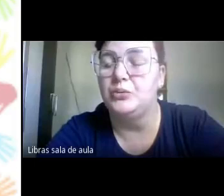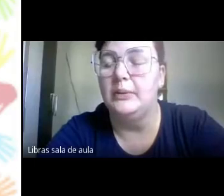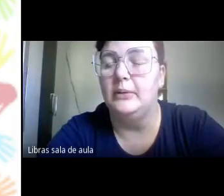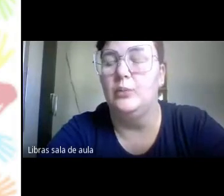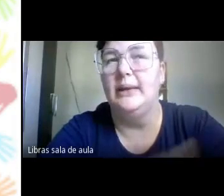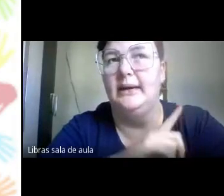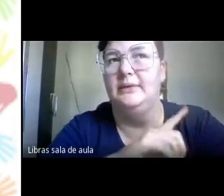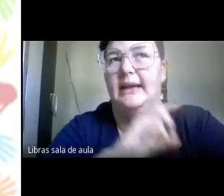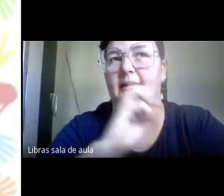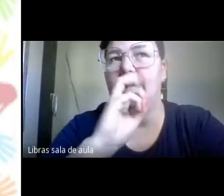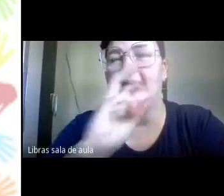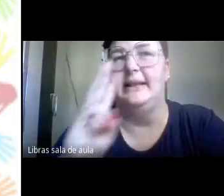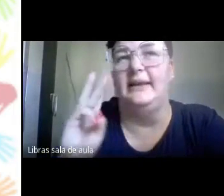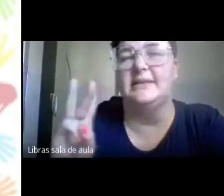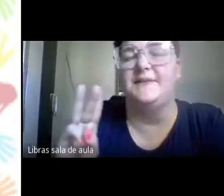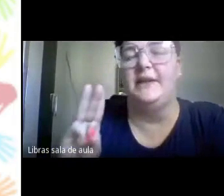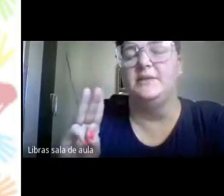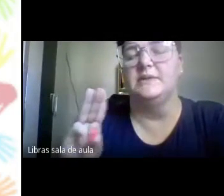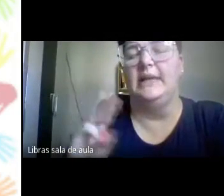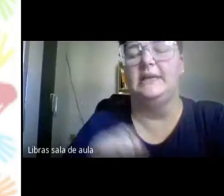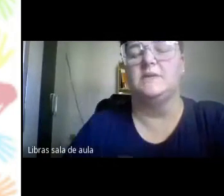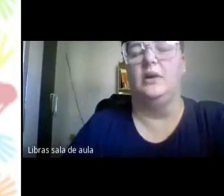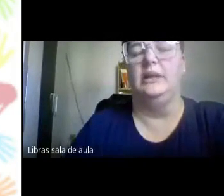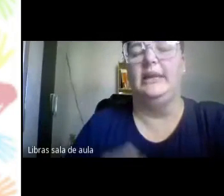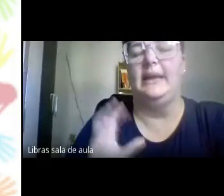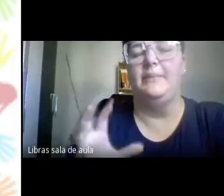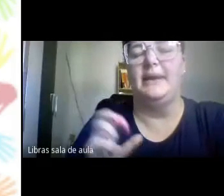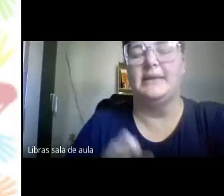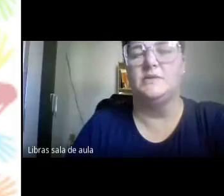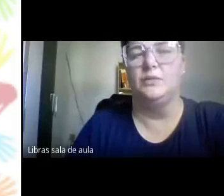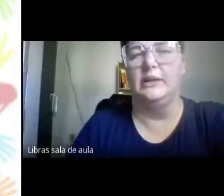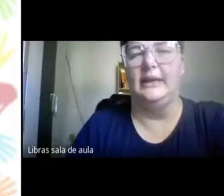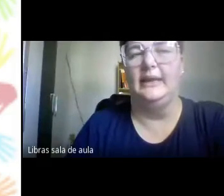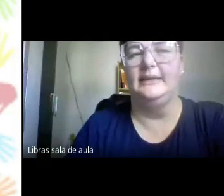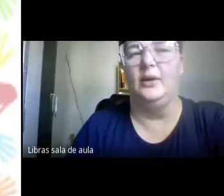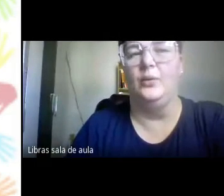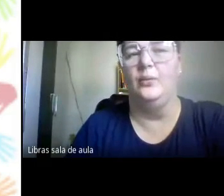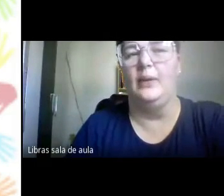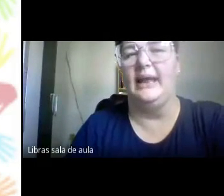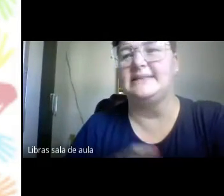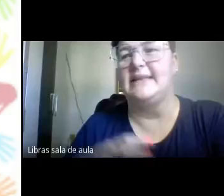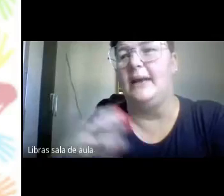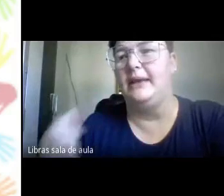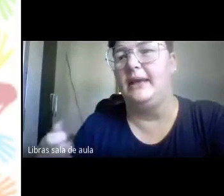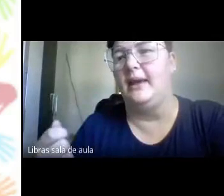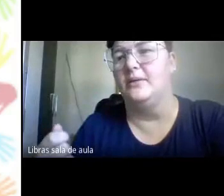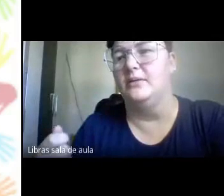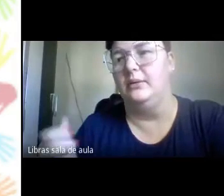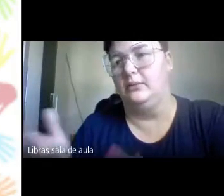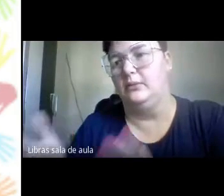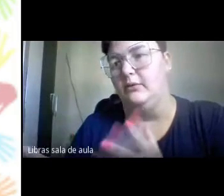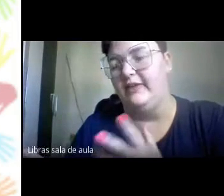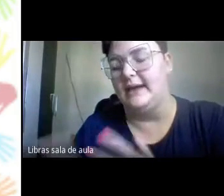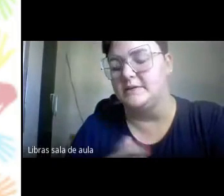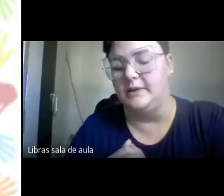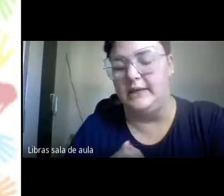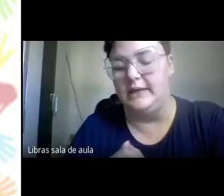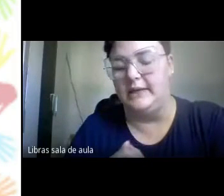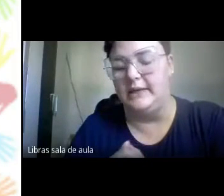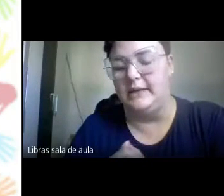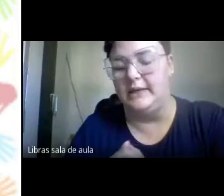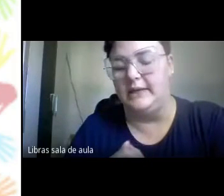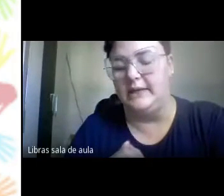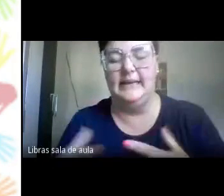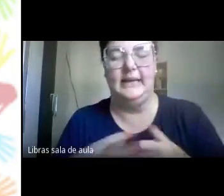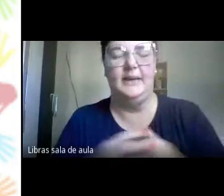de uma não, né? Ela tem 3 filhos lá na escola e a mãe é surda. Então, ela sabe que eu converso em